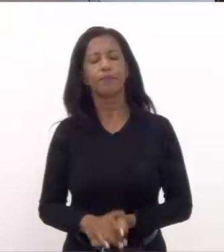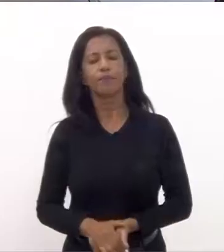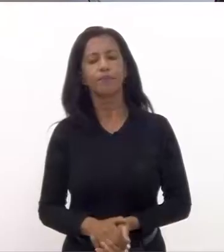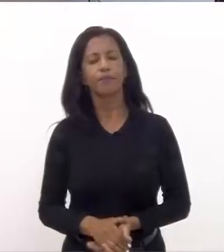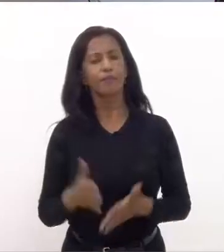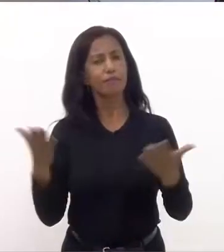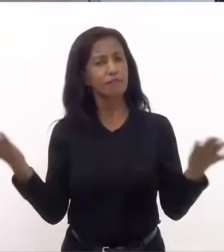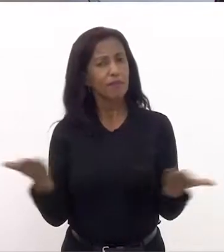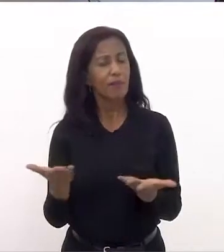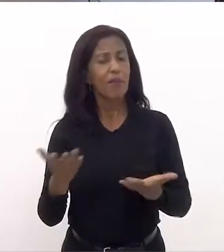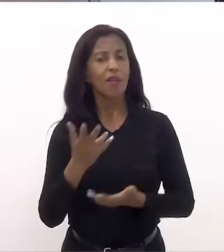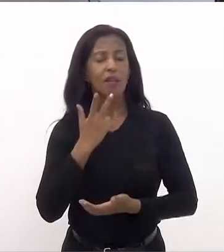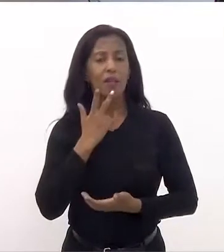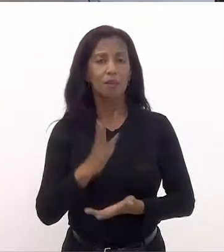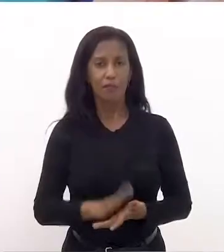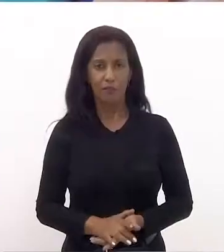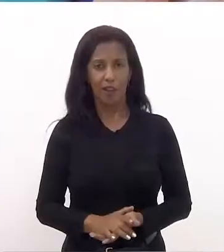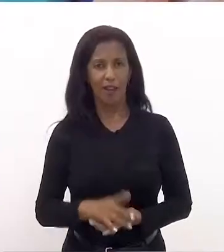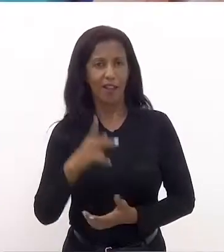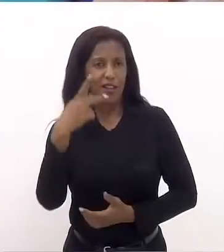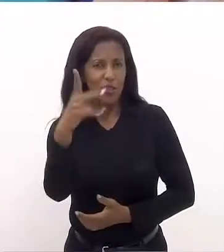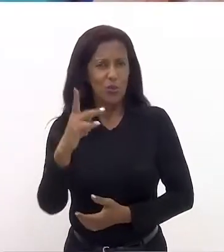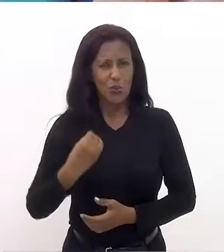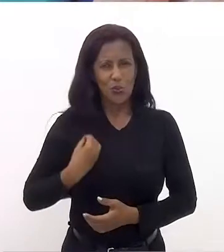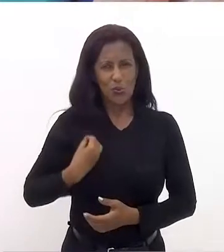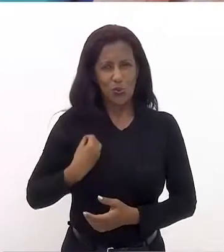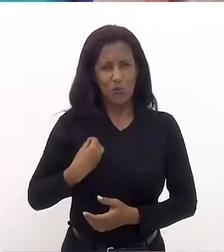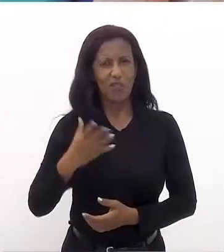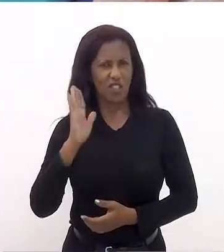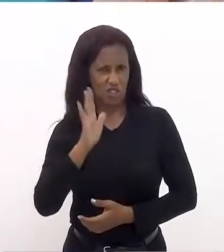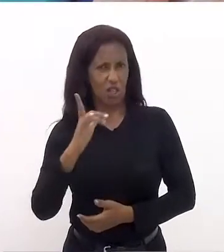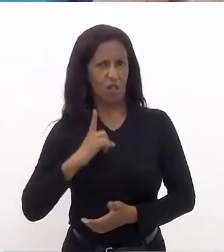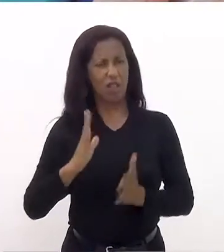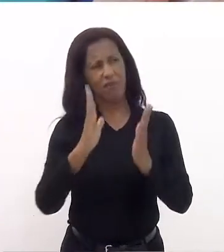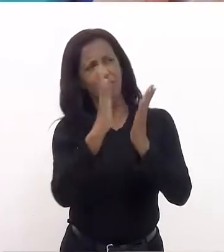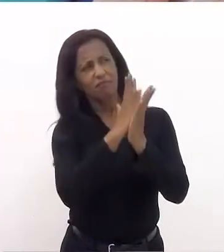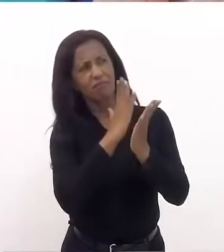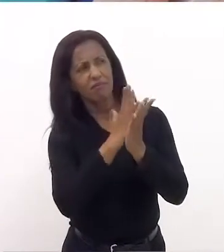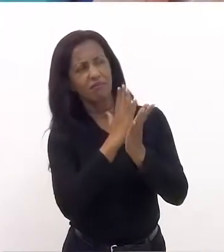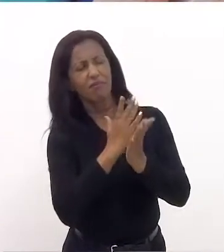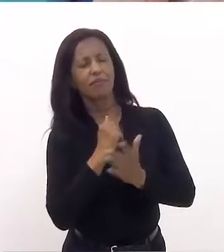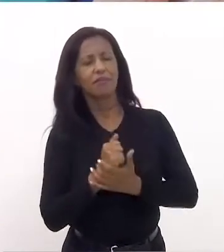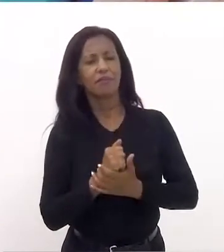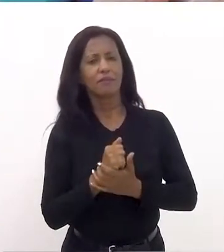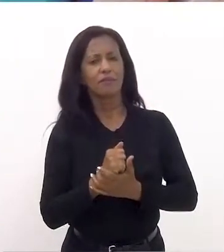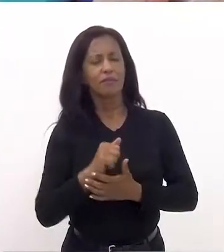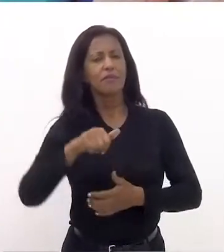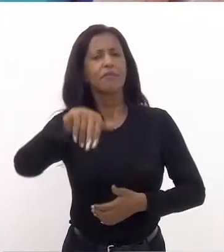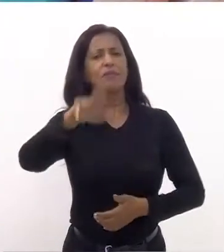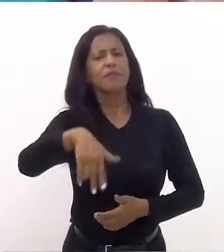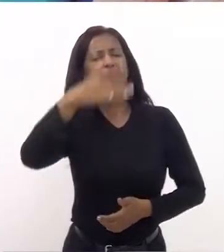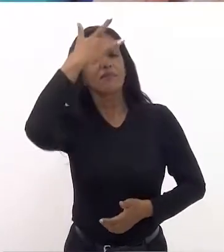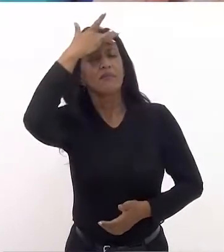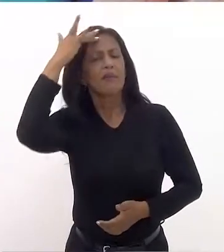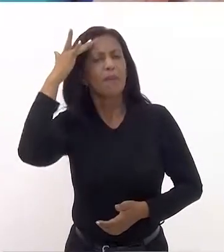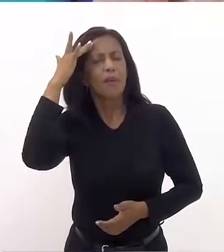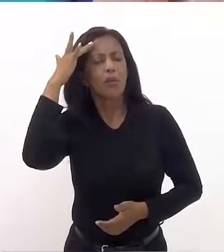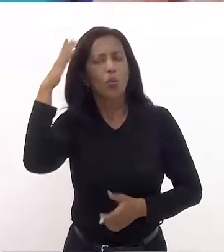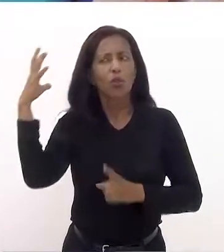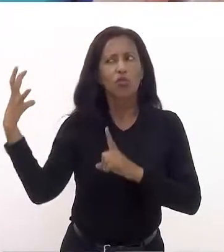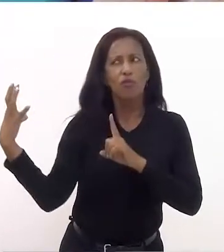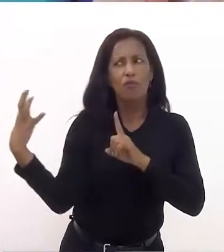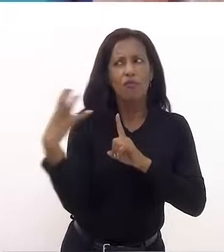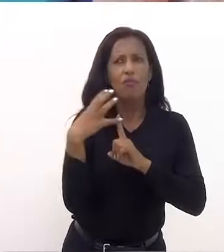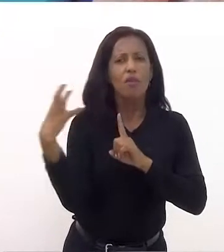Agora, Gilberto, me diz uma coisa. A tua infância teve muitos livros. Quem é a figura na sua infância, assim, que